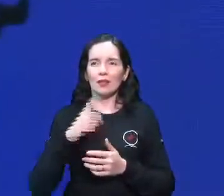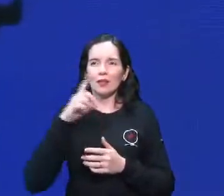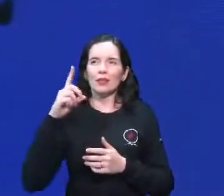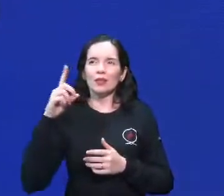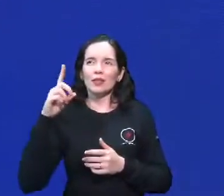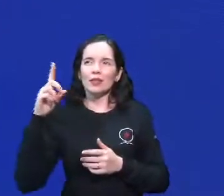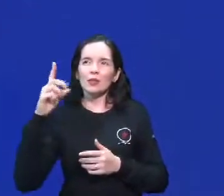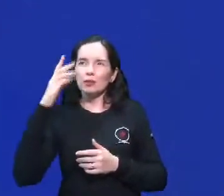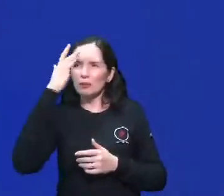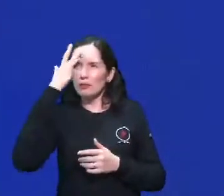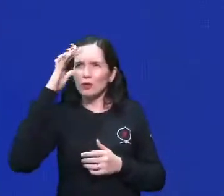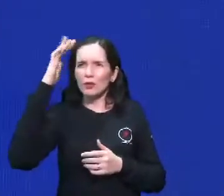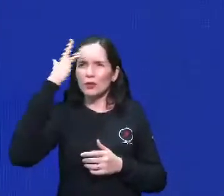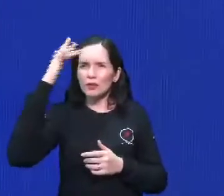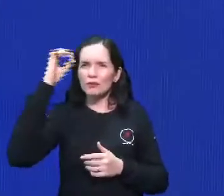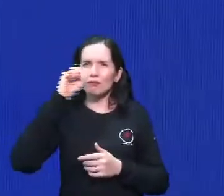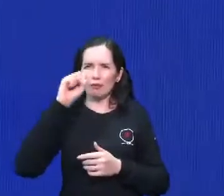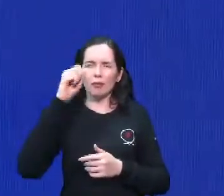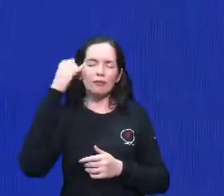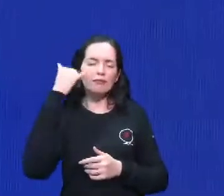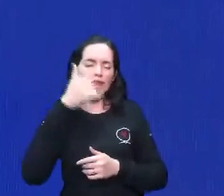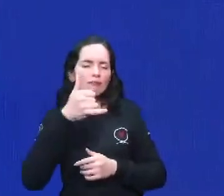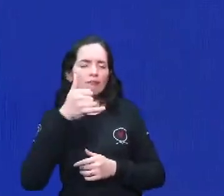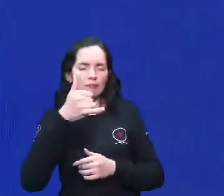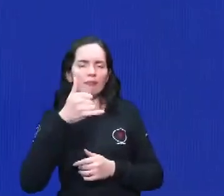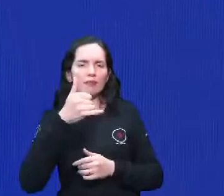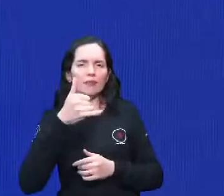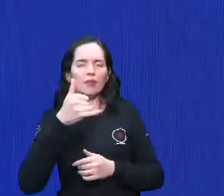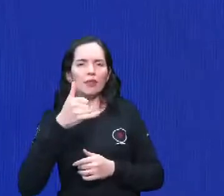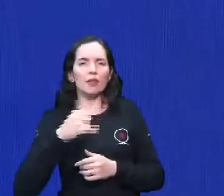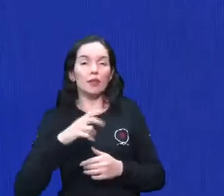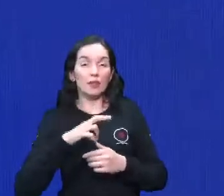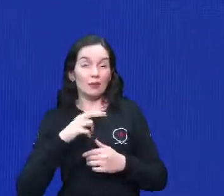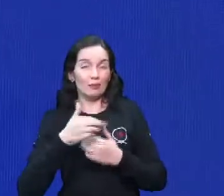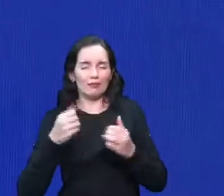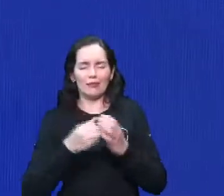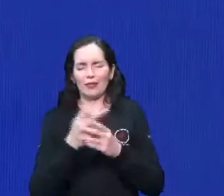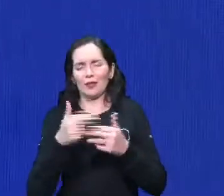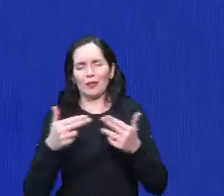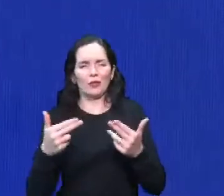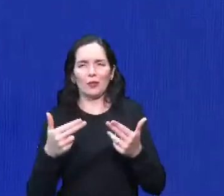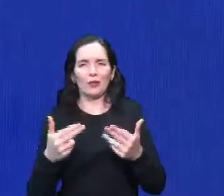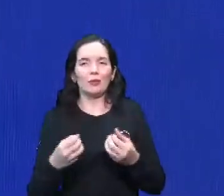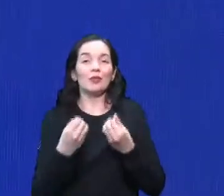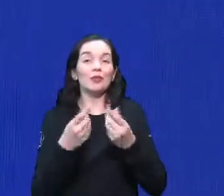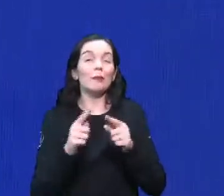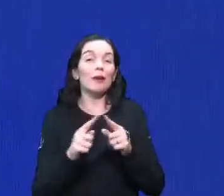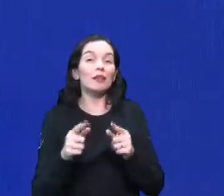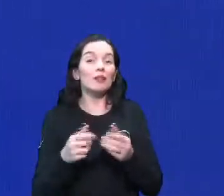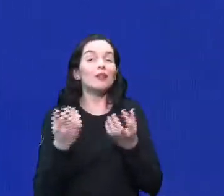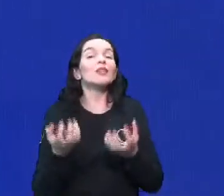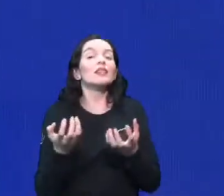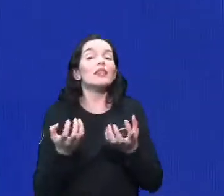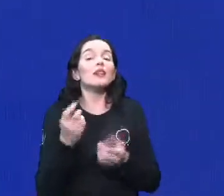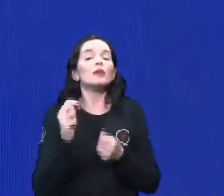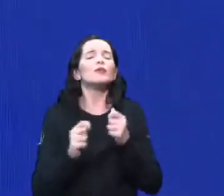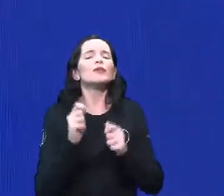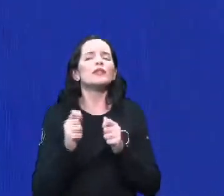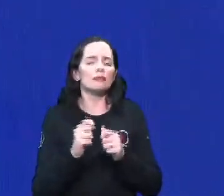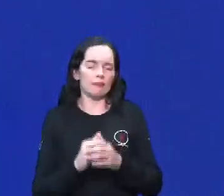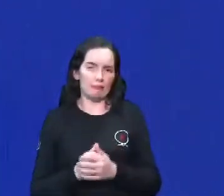dizendo, olha, eu tenho muita coisa para te dar, mas primeiro eu quero saber, o que você quer?